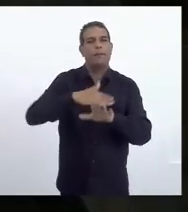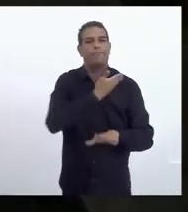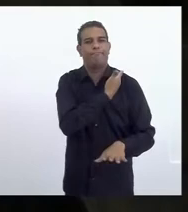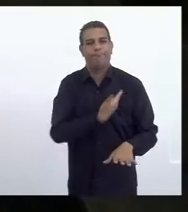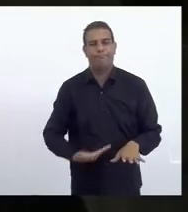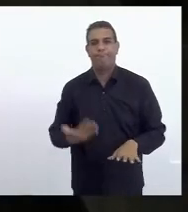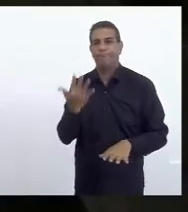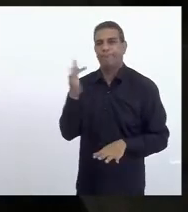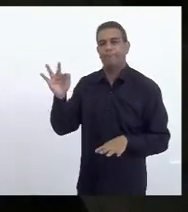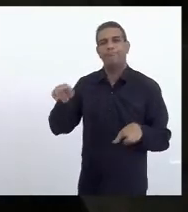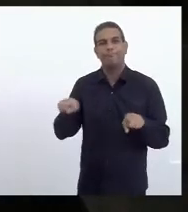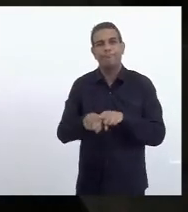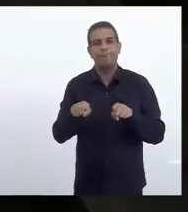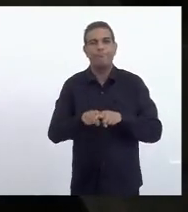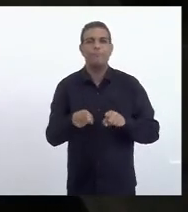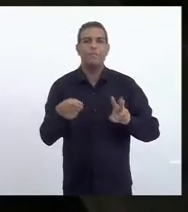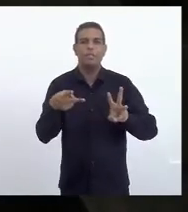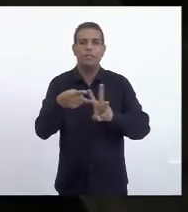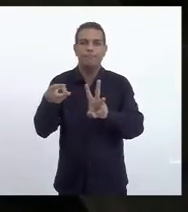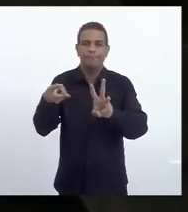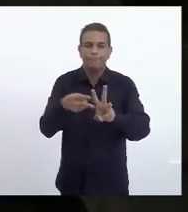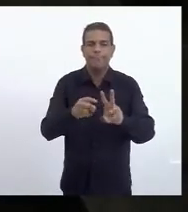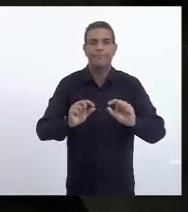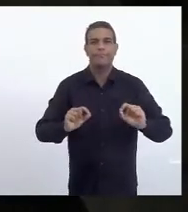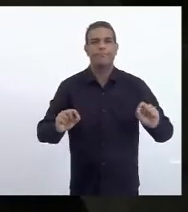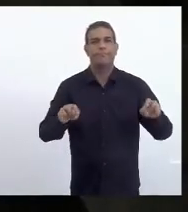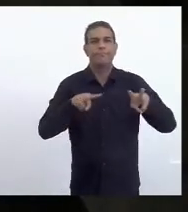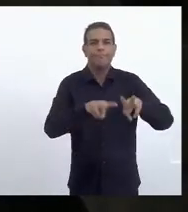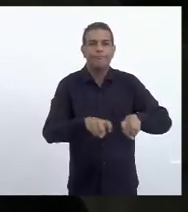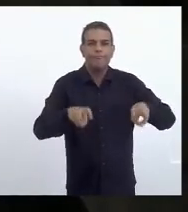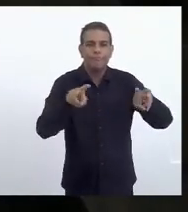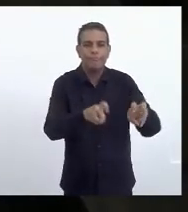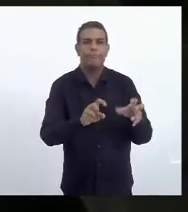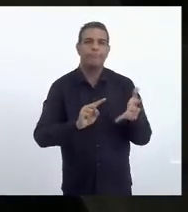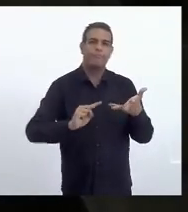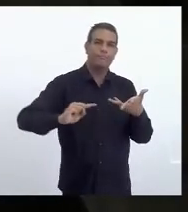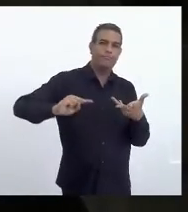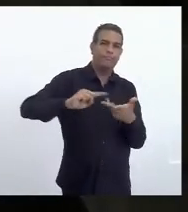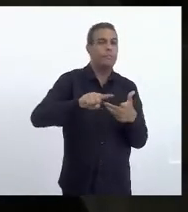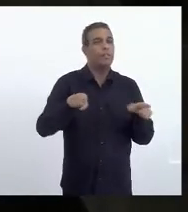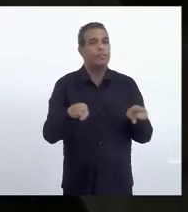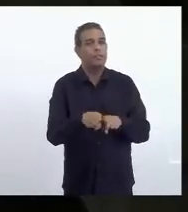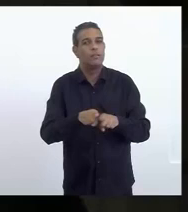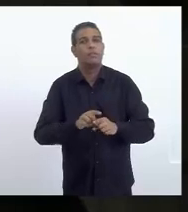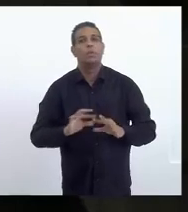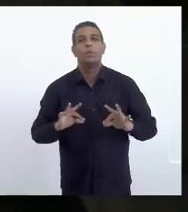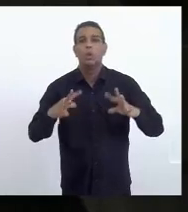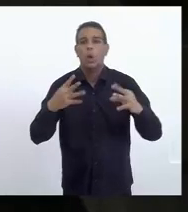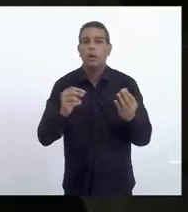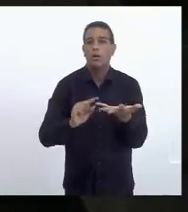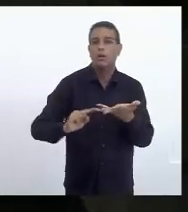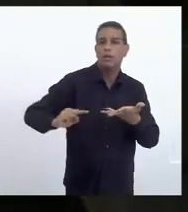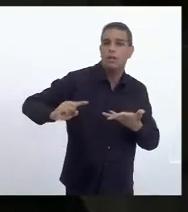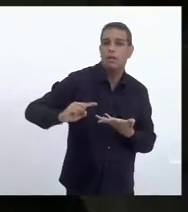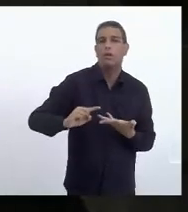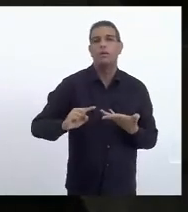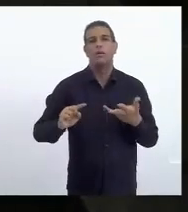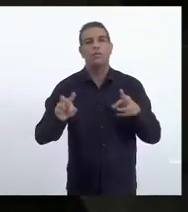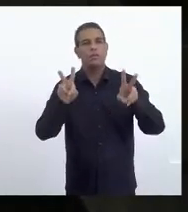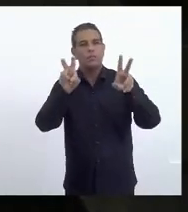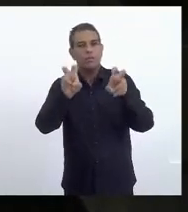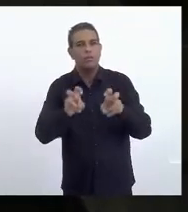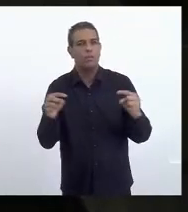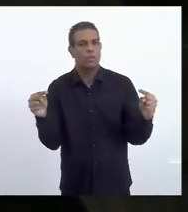assim atividade de madeireiras Ilegais atividades da pecuária predatória na própria Amazônia então assim uma série de